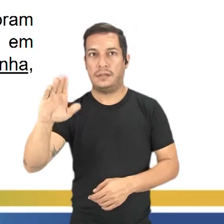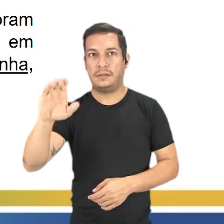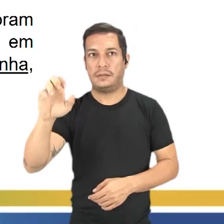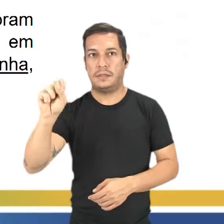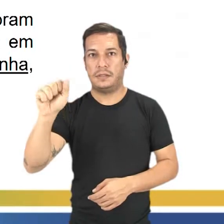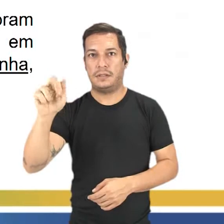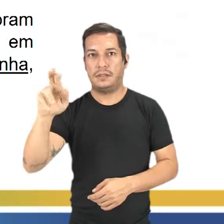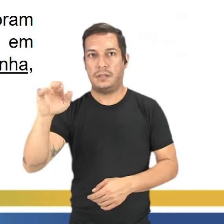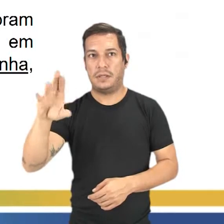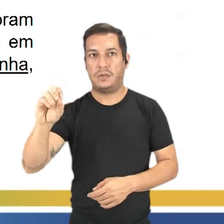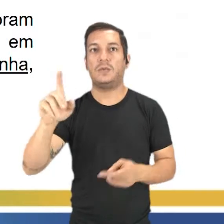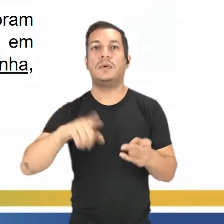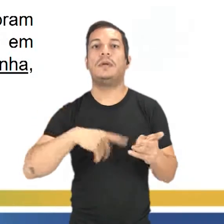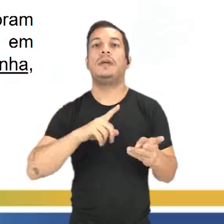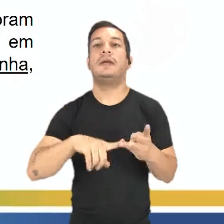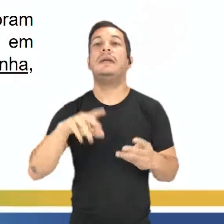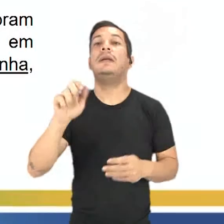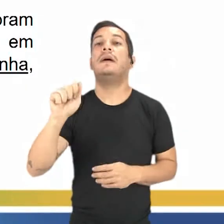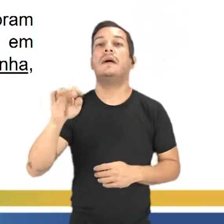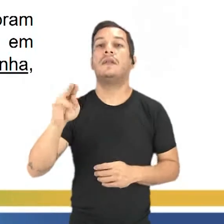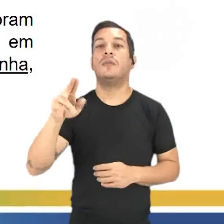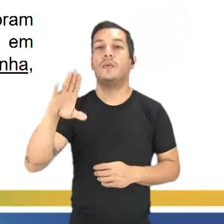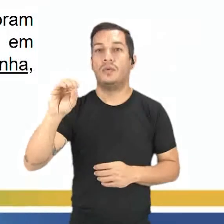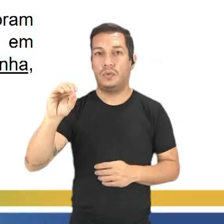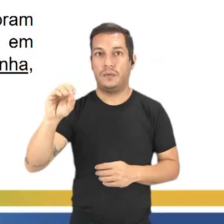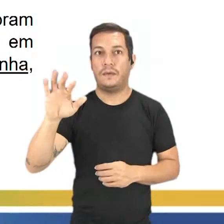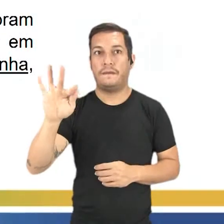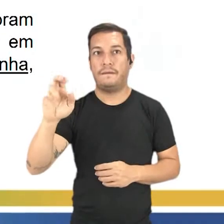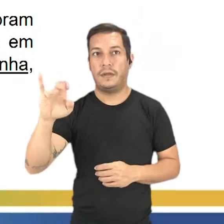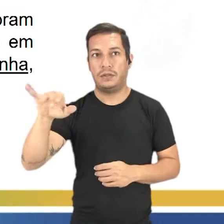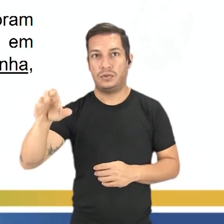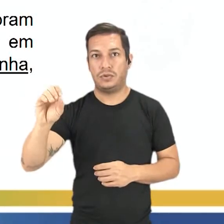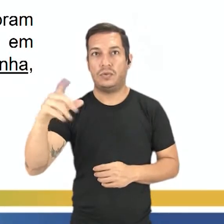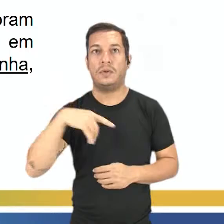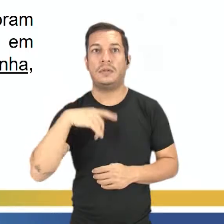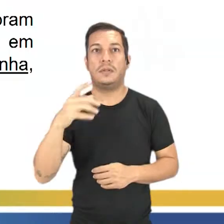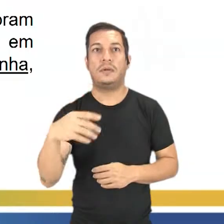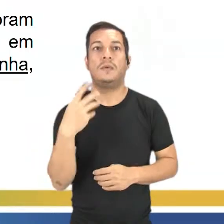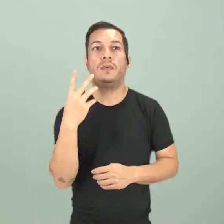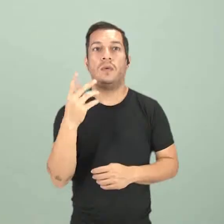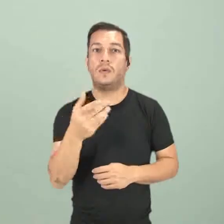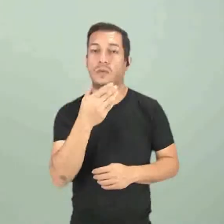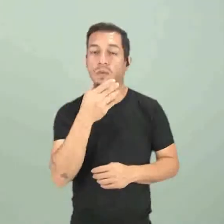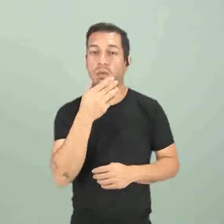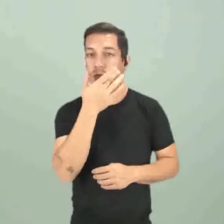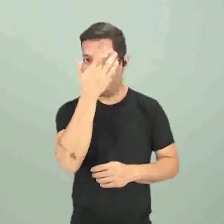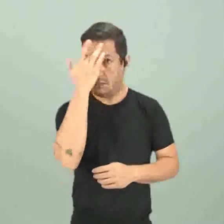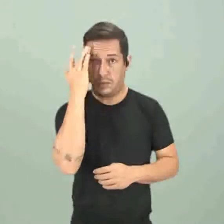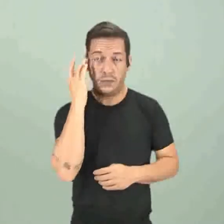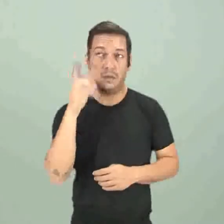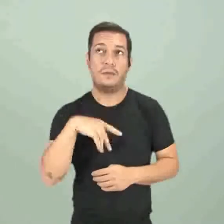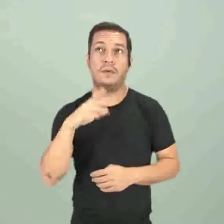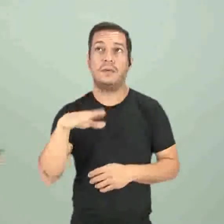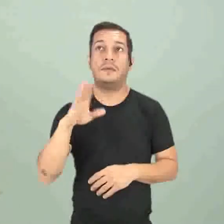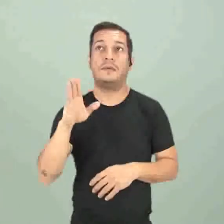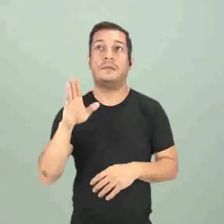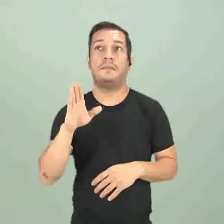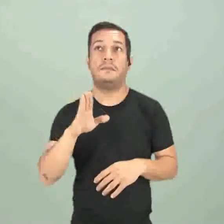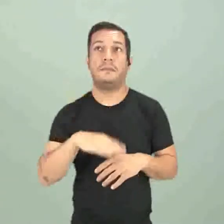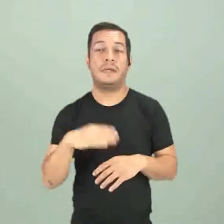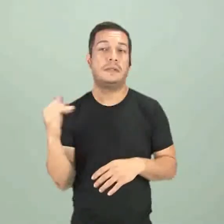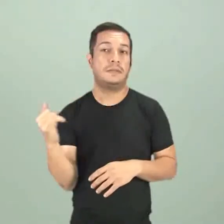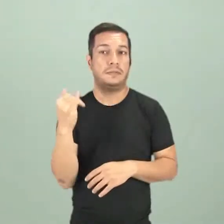e Antônio Feijó. Esses 4 nomes foram os maiores expoentes desse momento que, mesmo não tendo